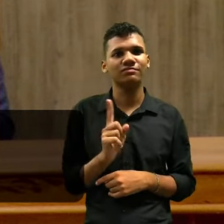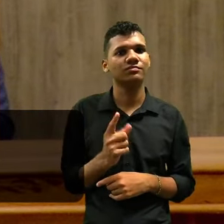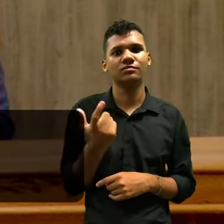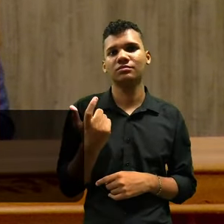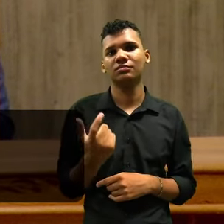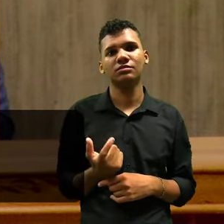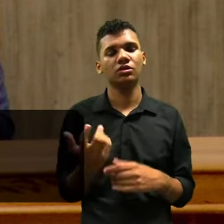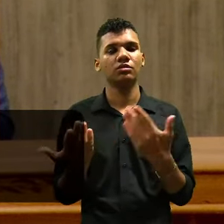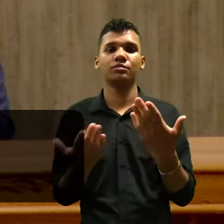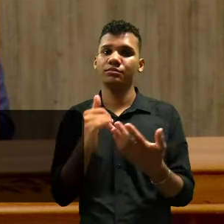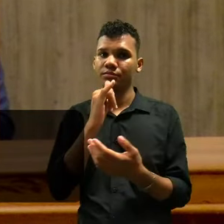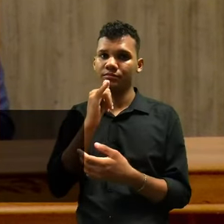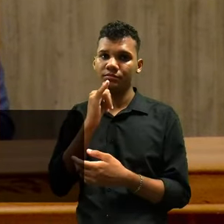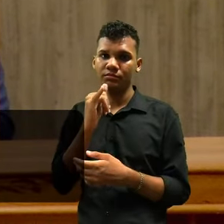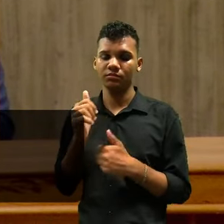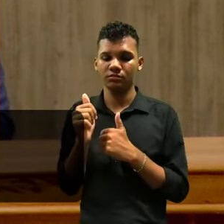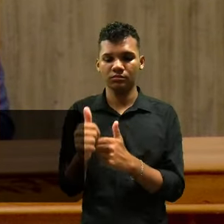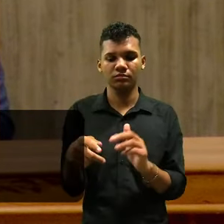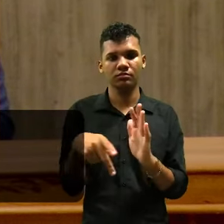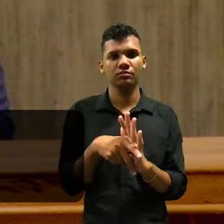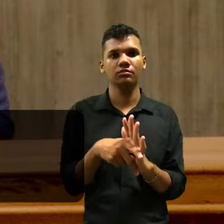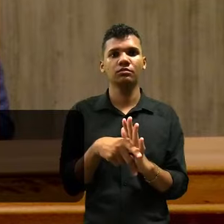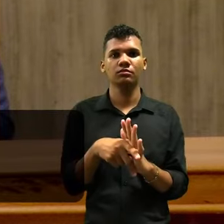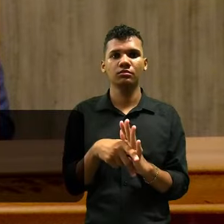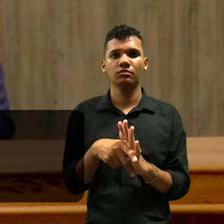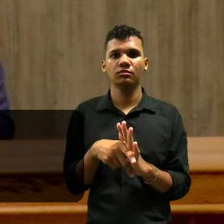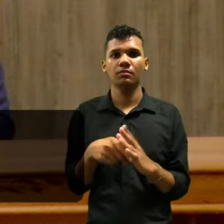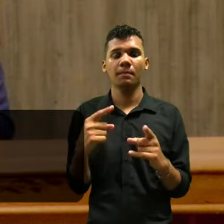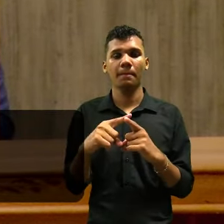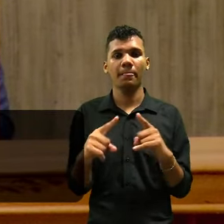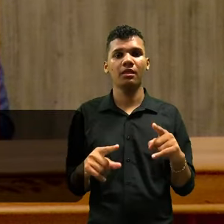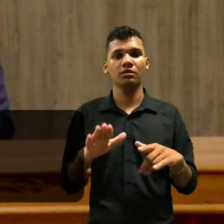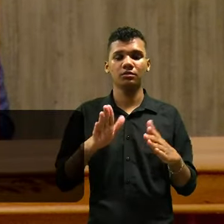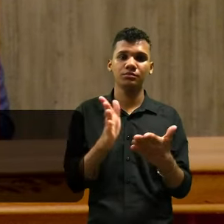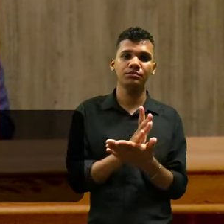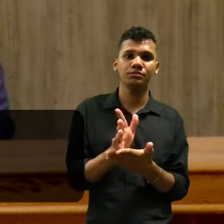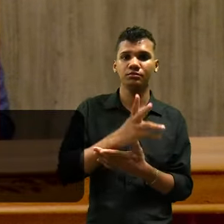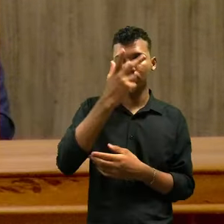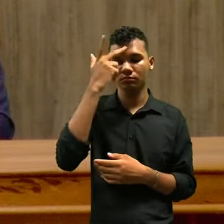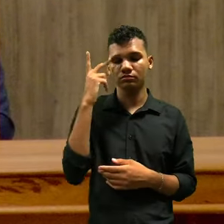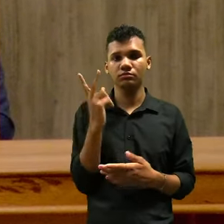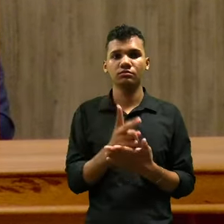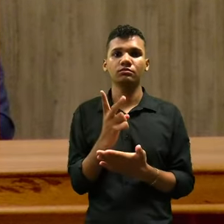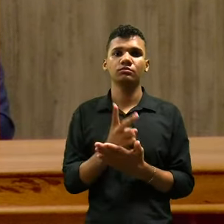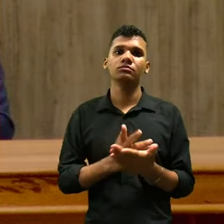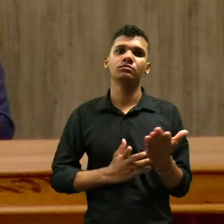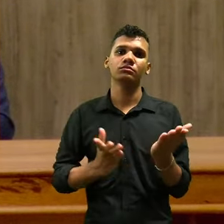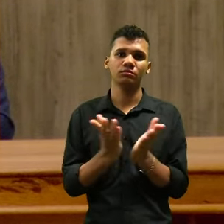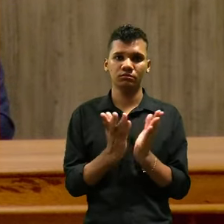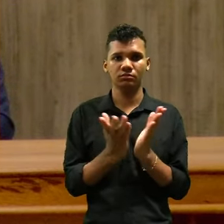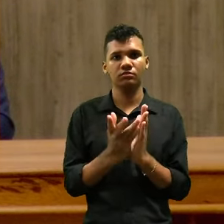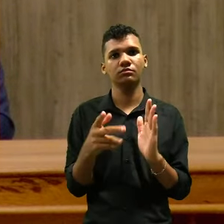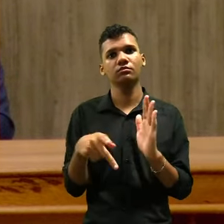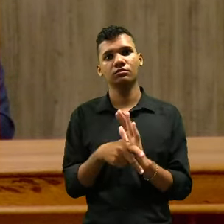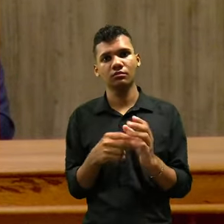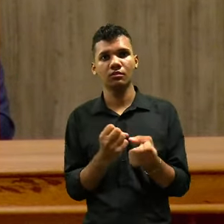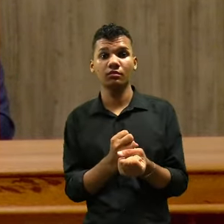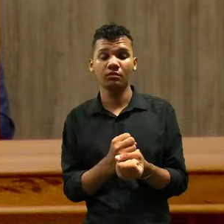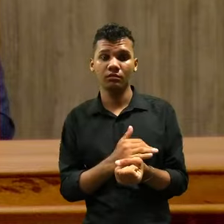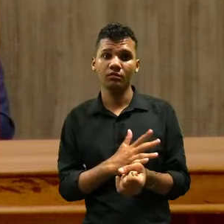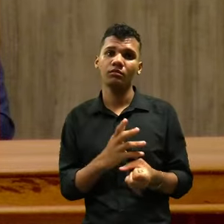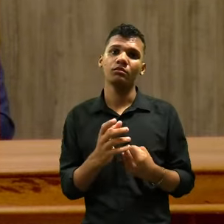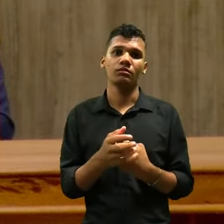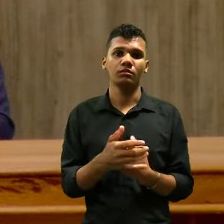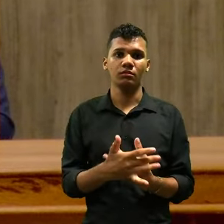pelos Ídolos pessoas que são crentes emocionais eles